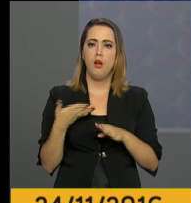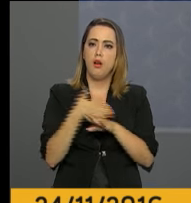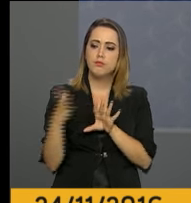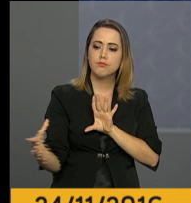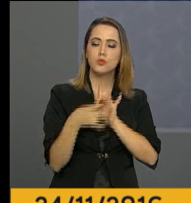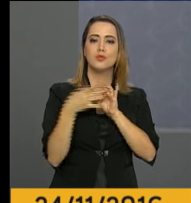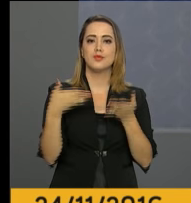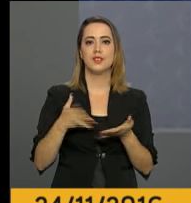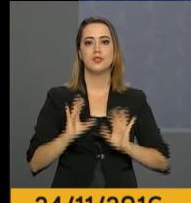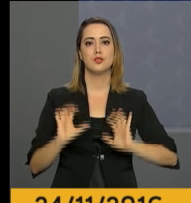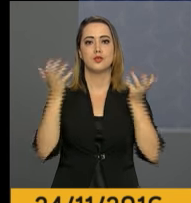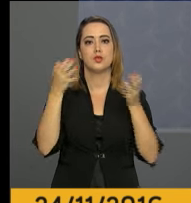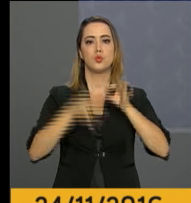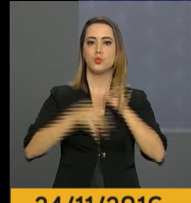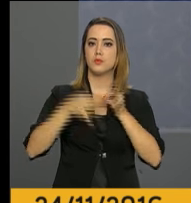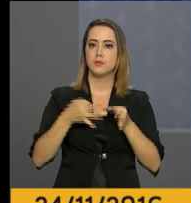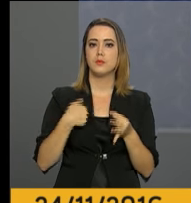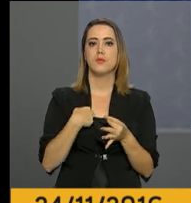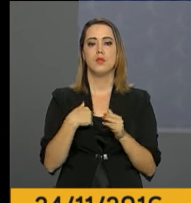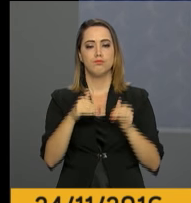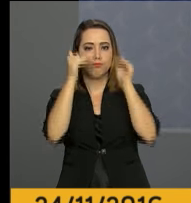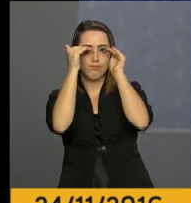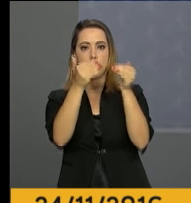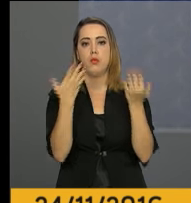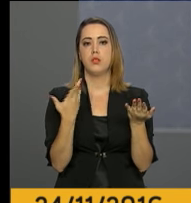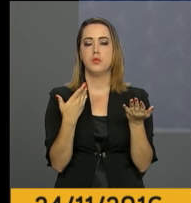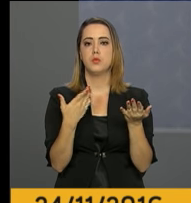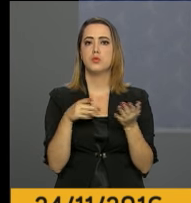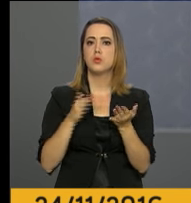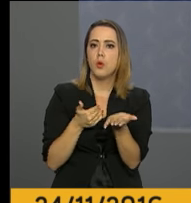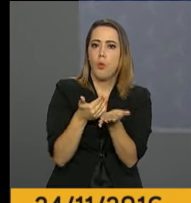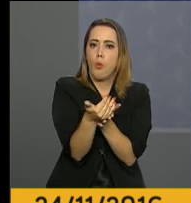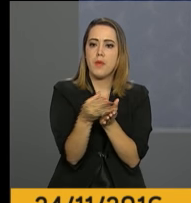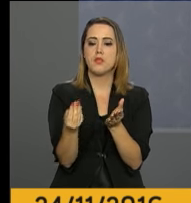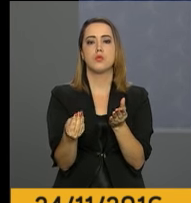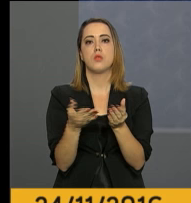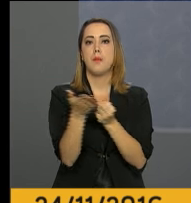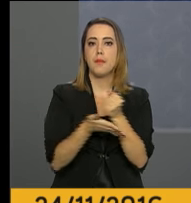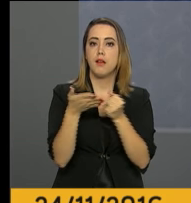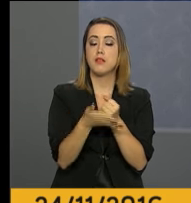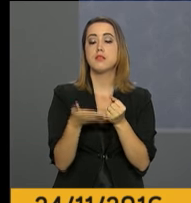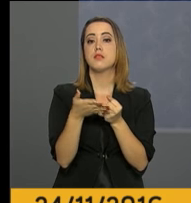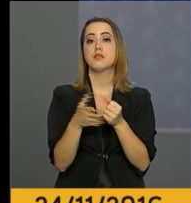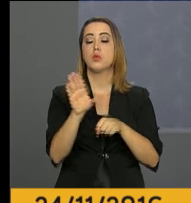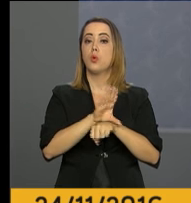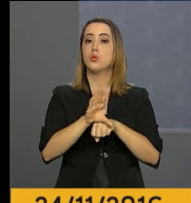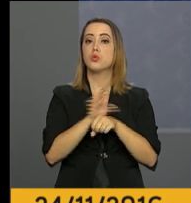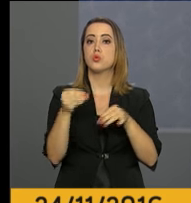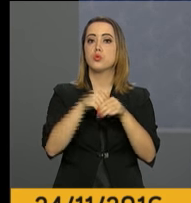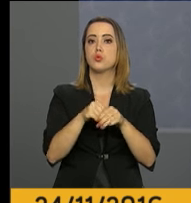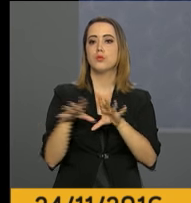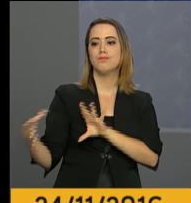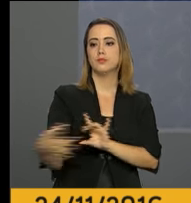solenidade do Judiciário eu rendo homenagem ao preceito constitucional da harmonia entre os poderes